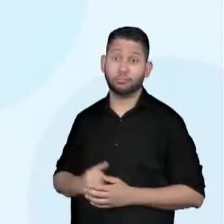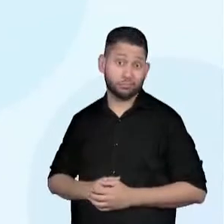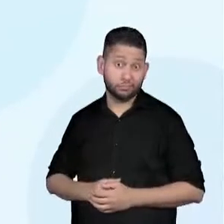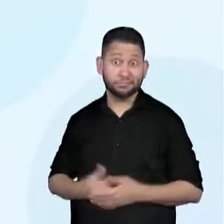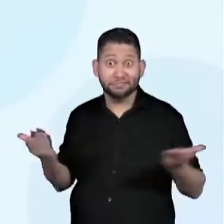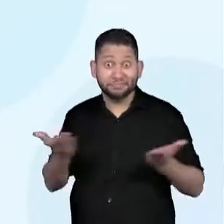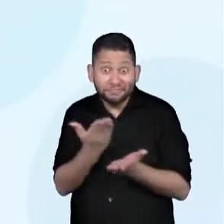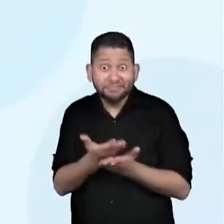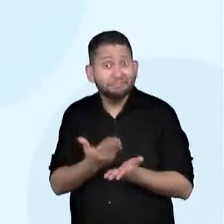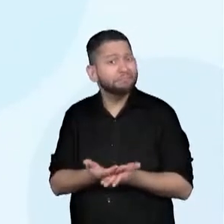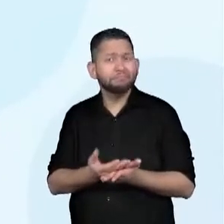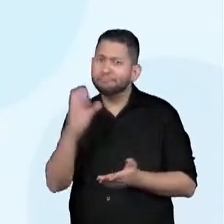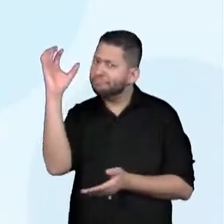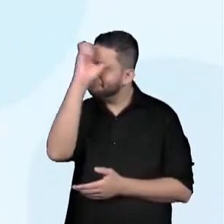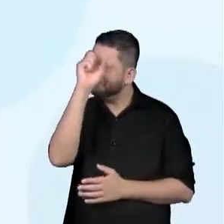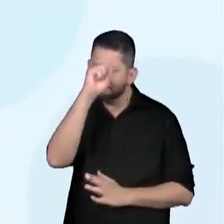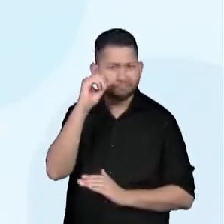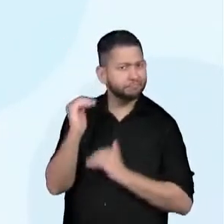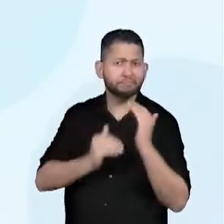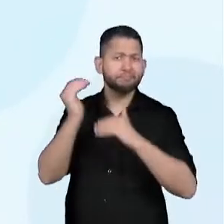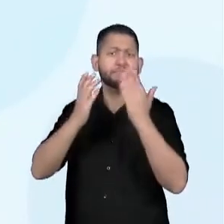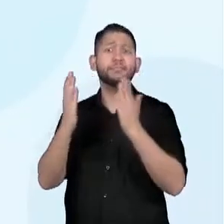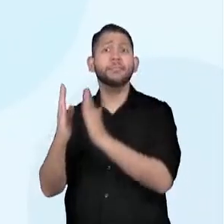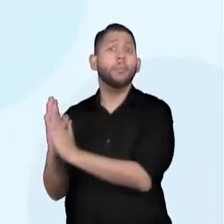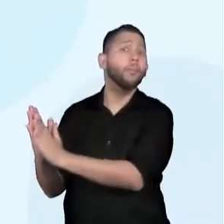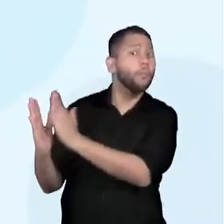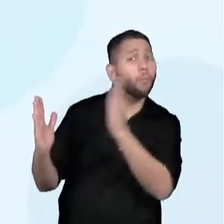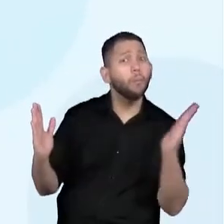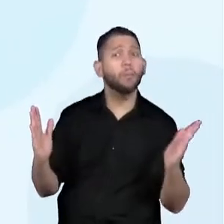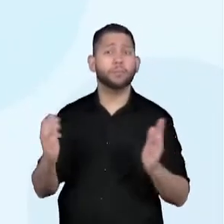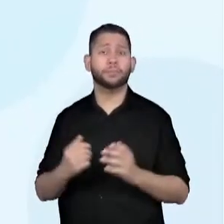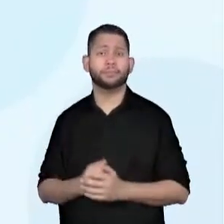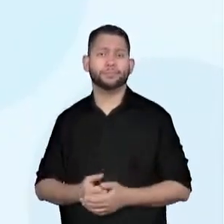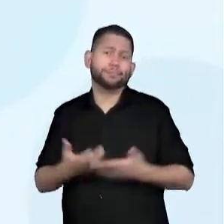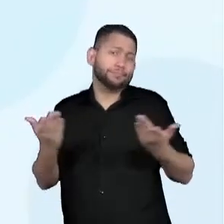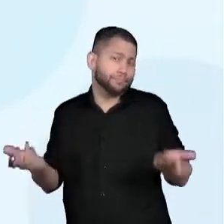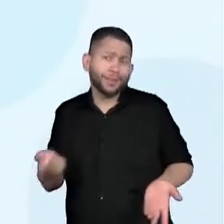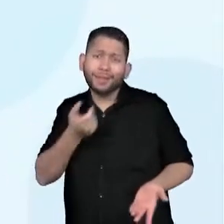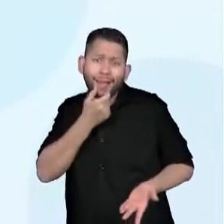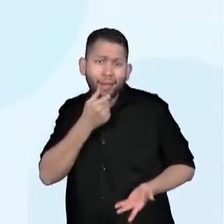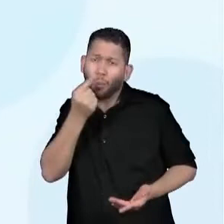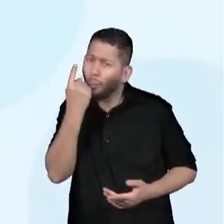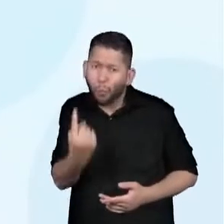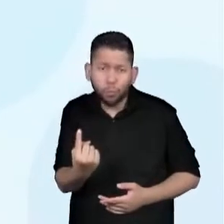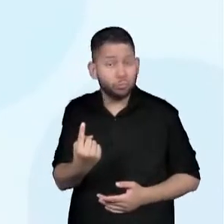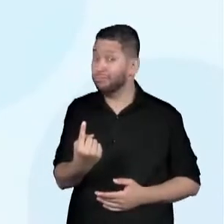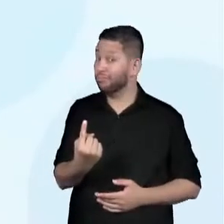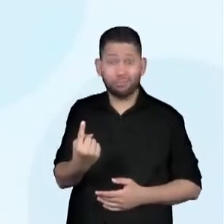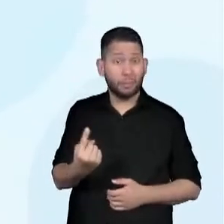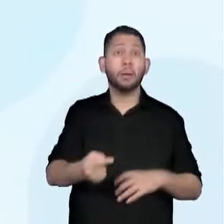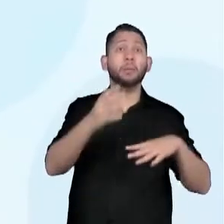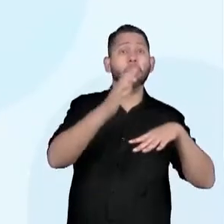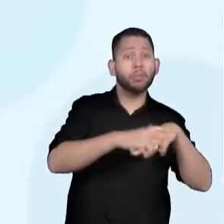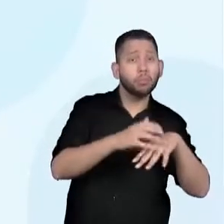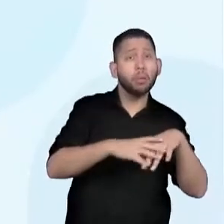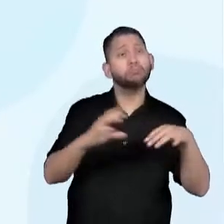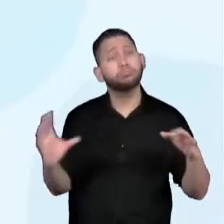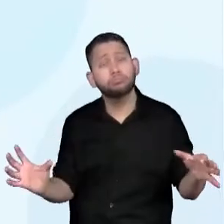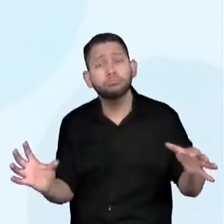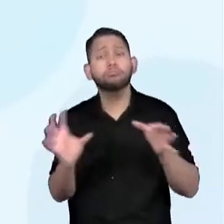só, ok? Então, inglês aí se misturando com os outros componentes curriculares. Objeto do